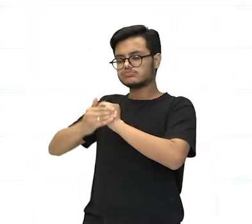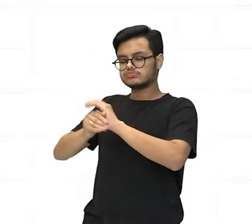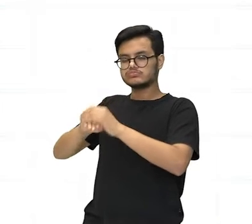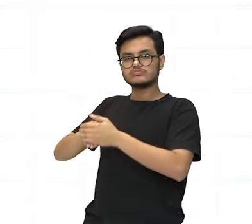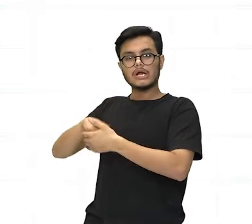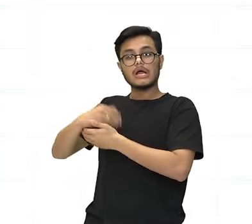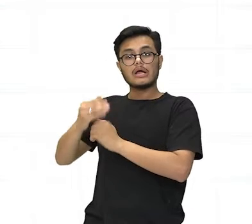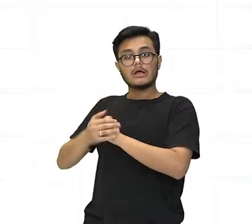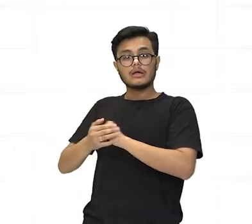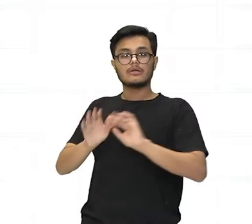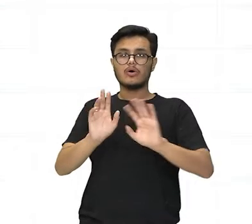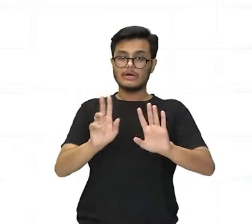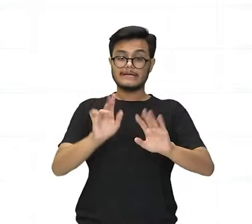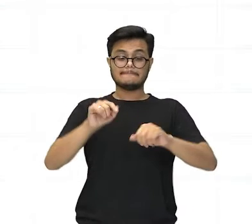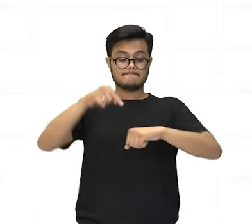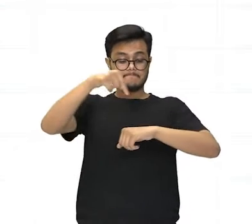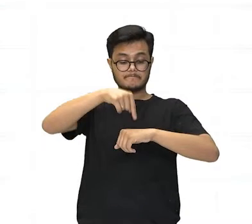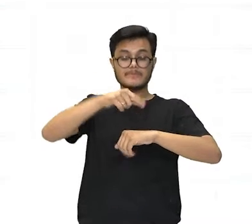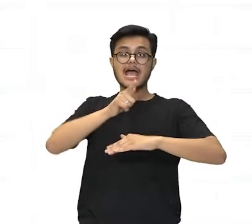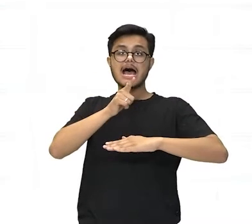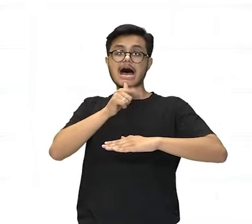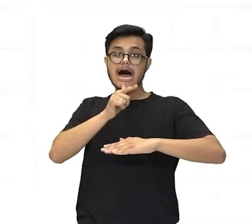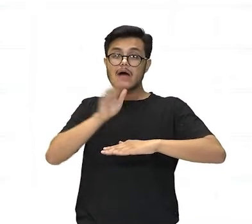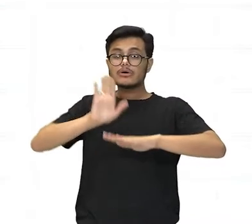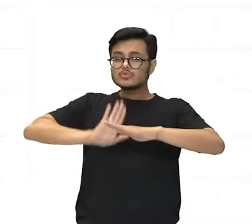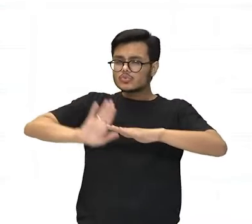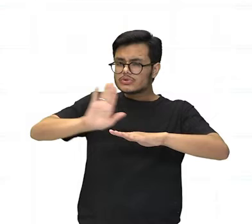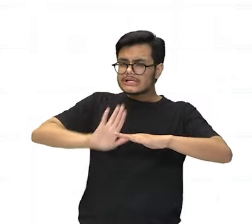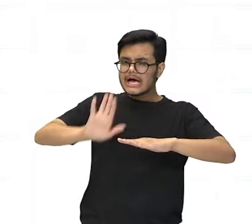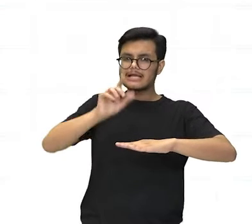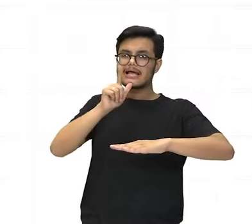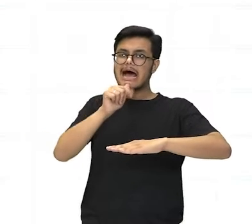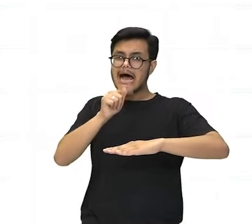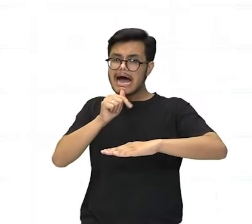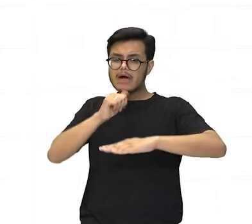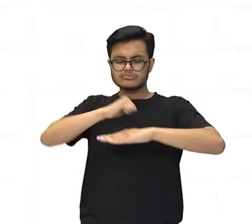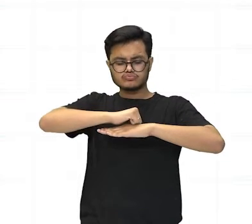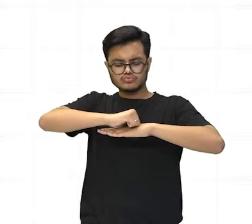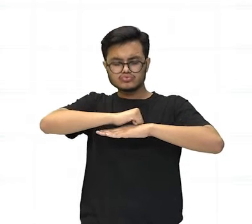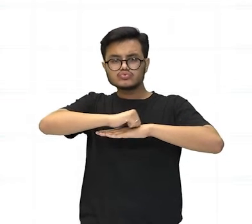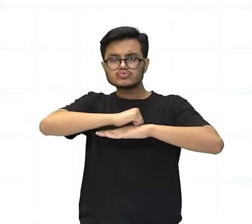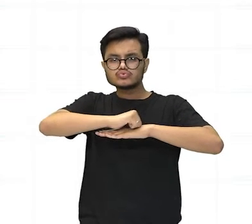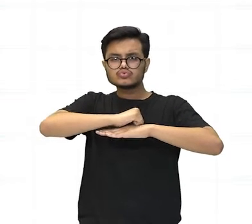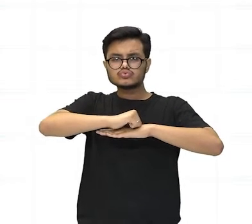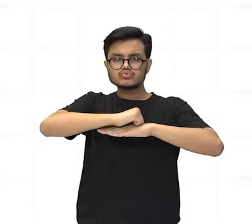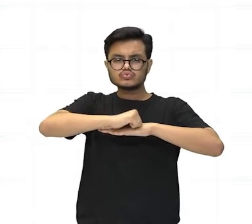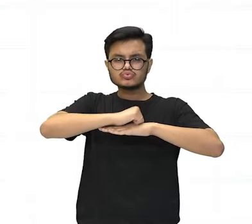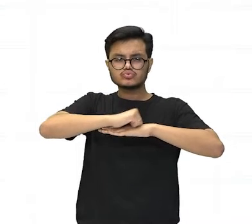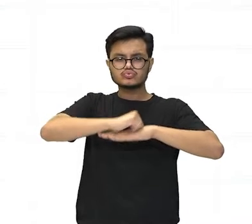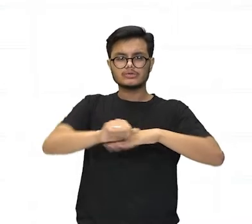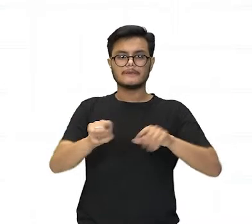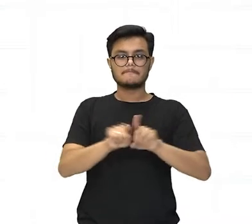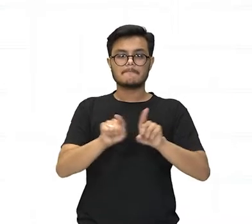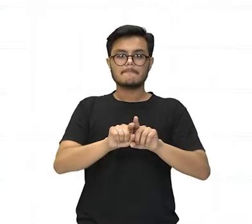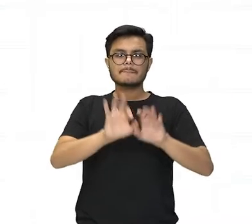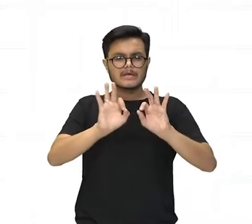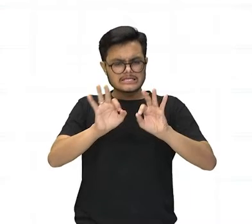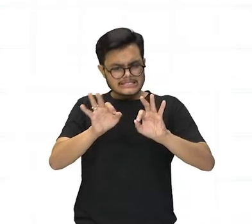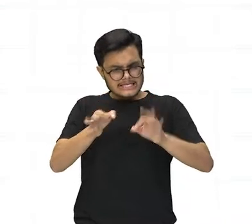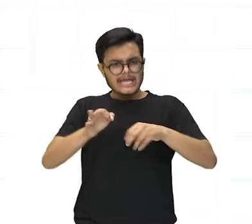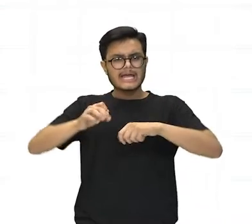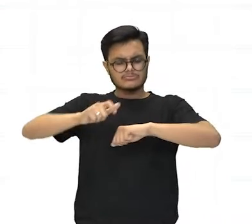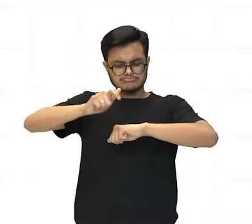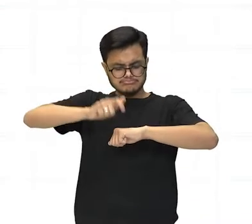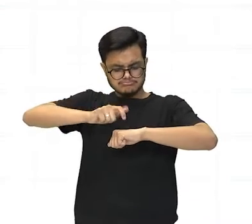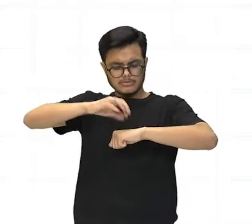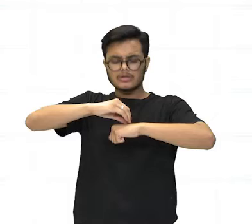vai lavar a ferida com muito cuidado, com água e sabão também. Vai certificar-se de que o